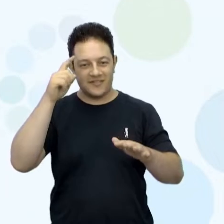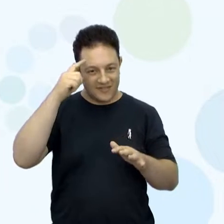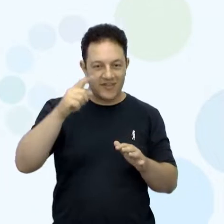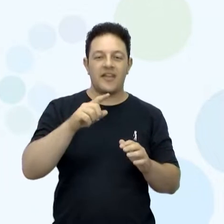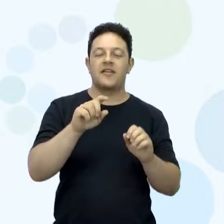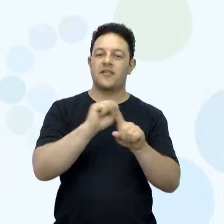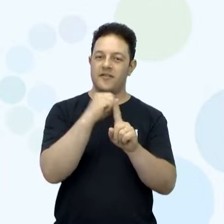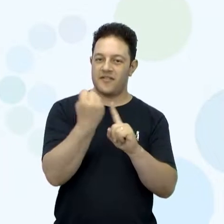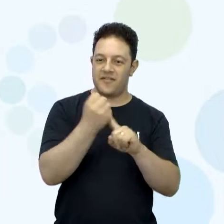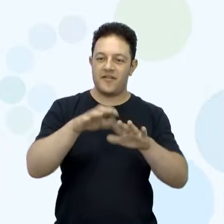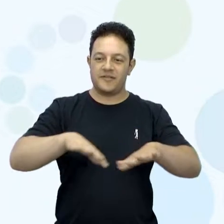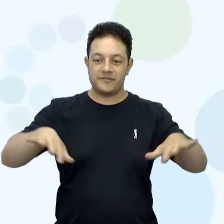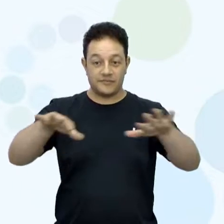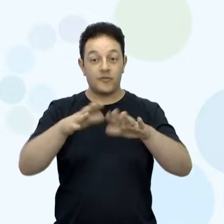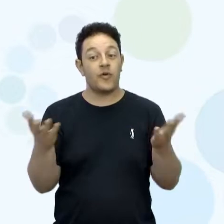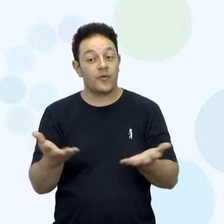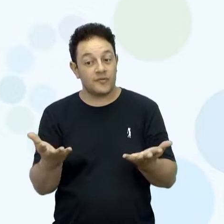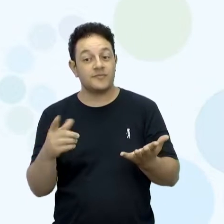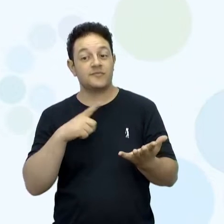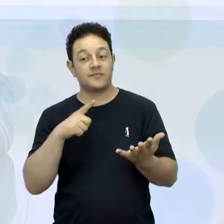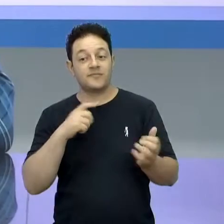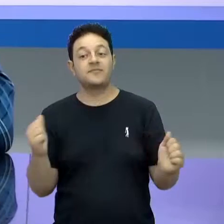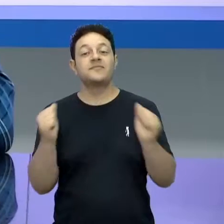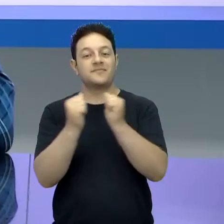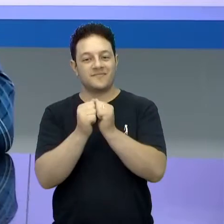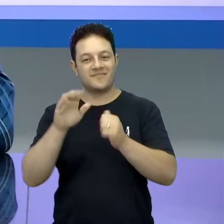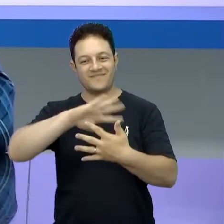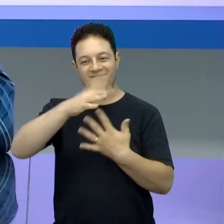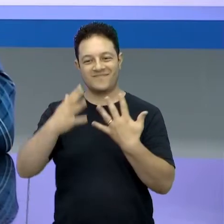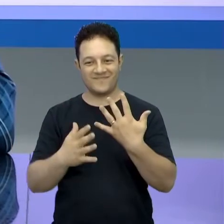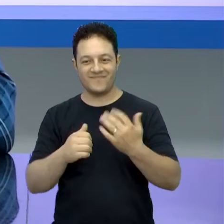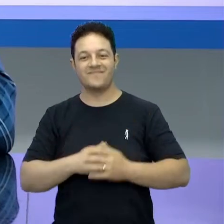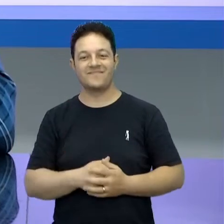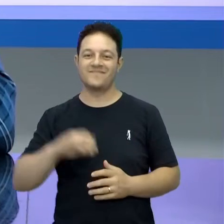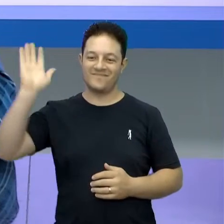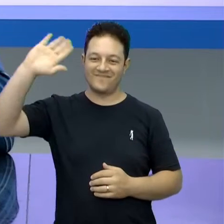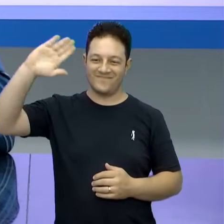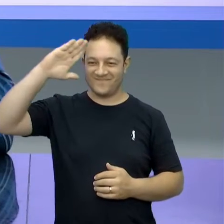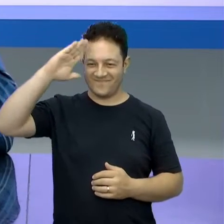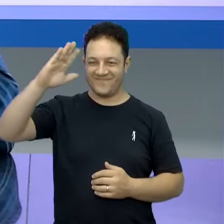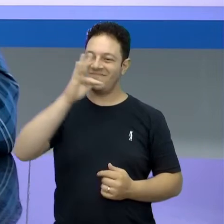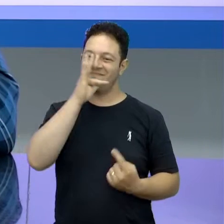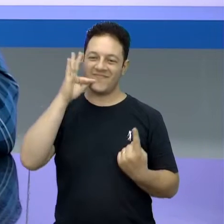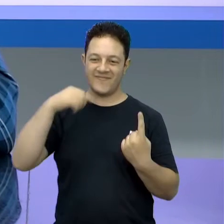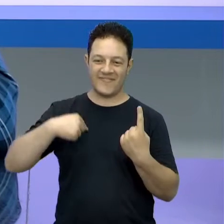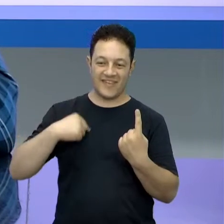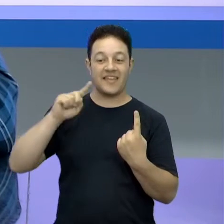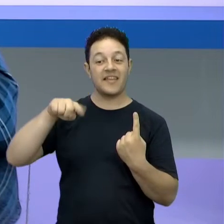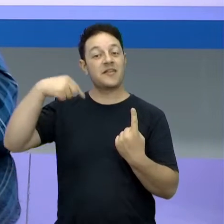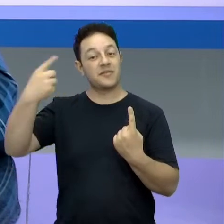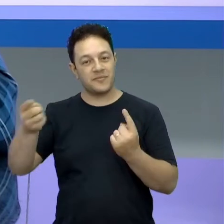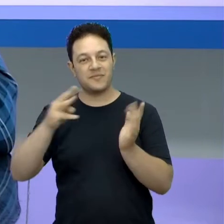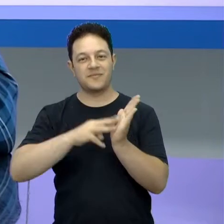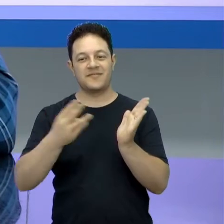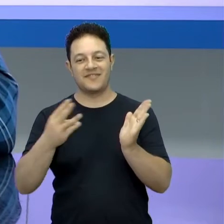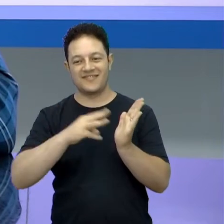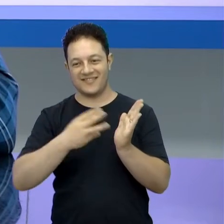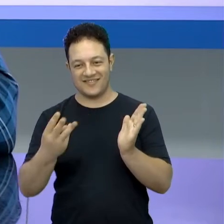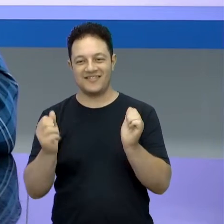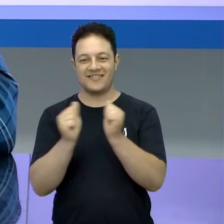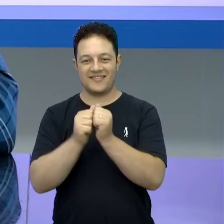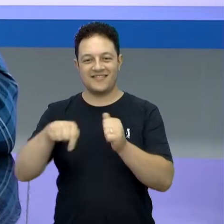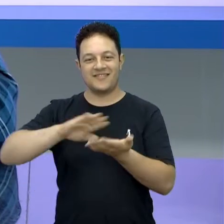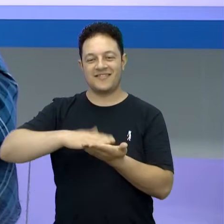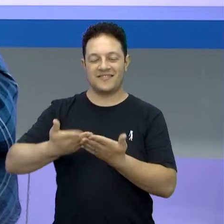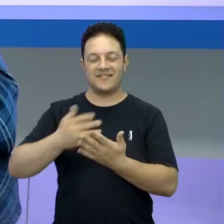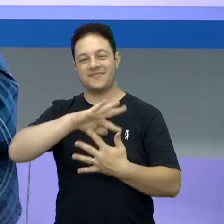e Sociedade. Hoje eu estou aqui com o pessoal da Libras, né? O Felipe e depois o Moésio, que vão estar me